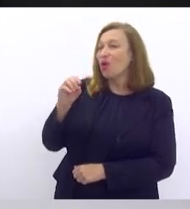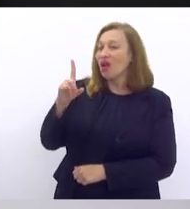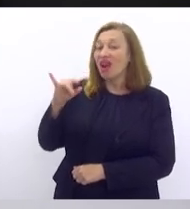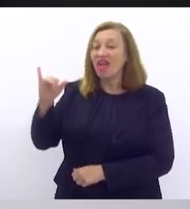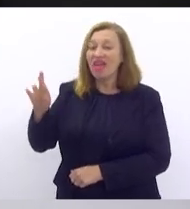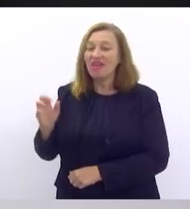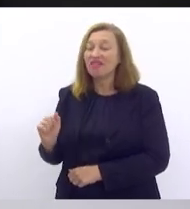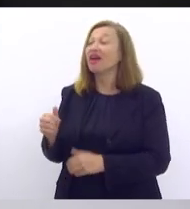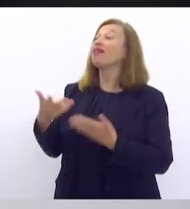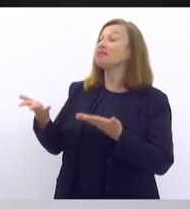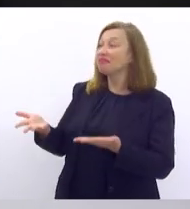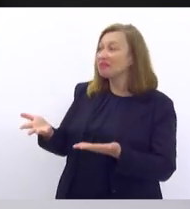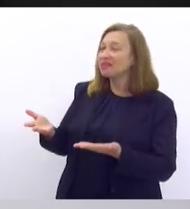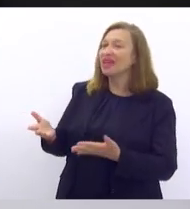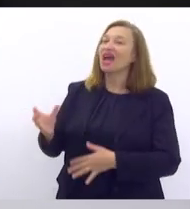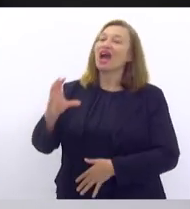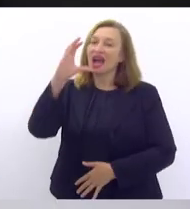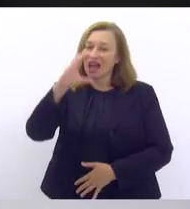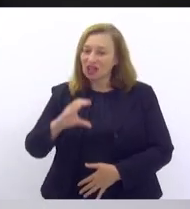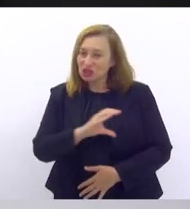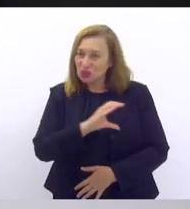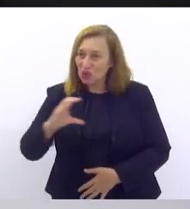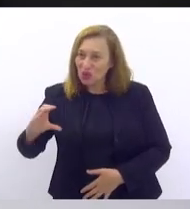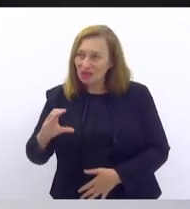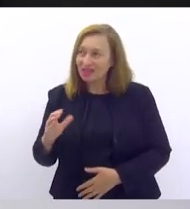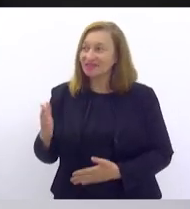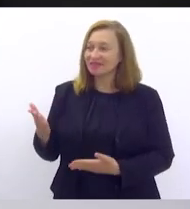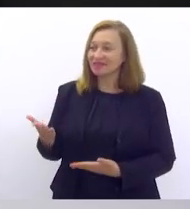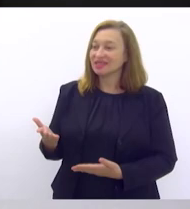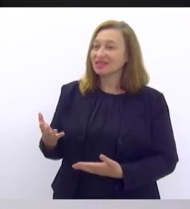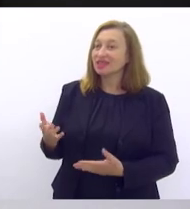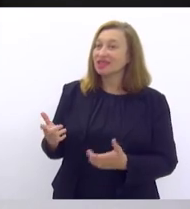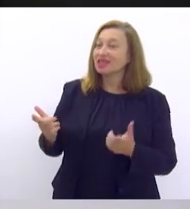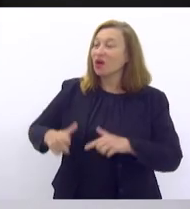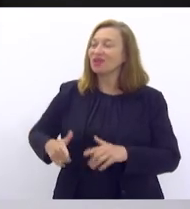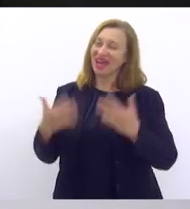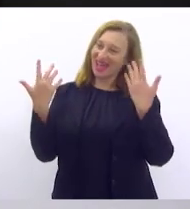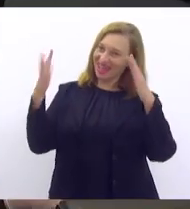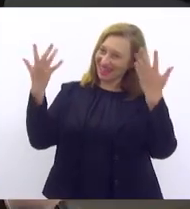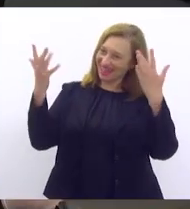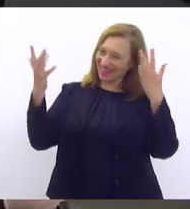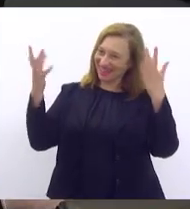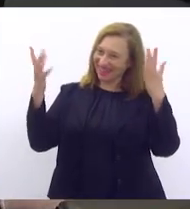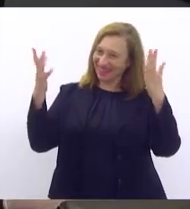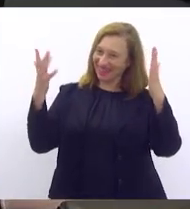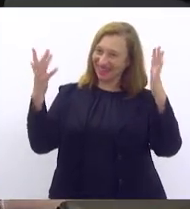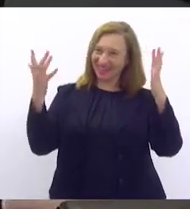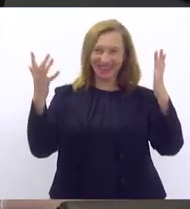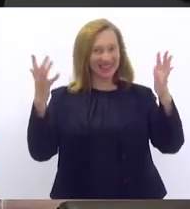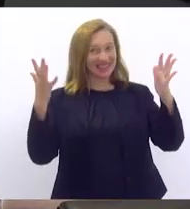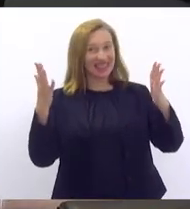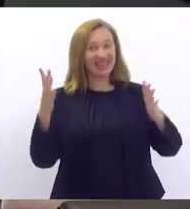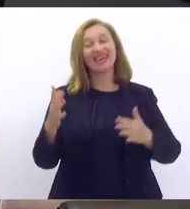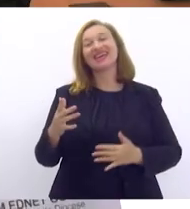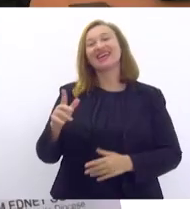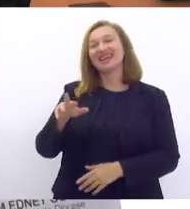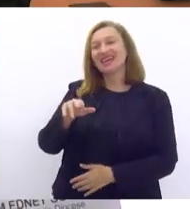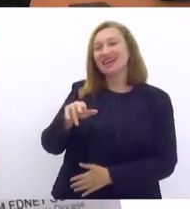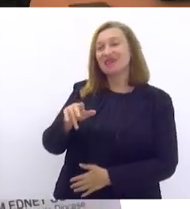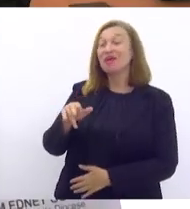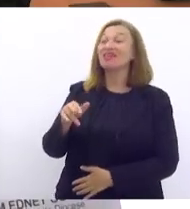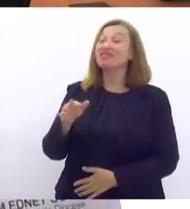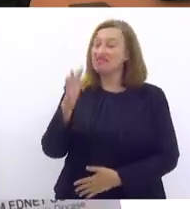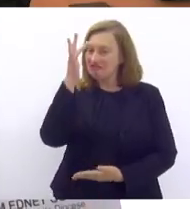Ferreira, cantora, católica. Cadê? Está lá. Uma salva de palmas para Olívia, por favor. Irmã de fé.